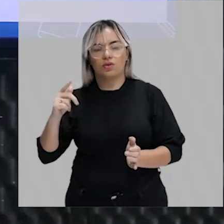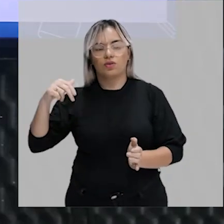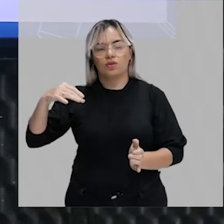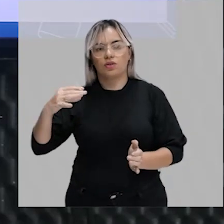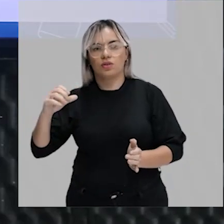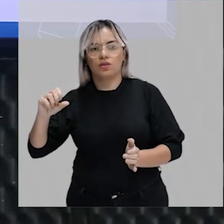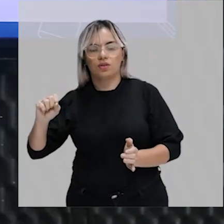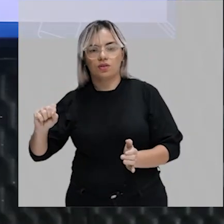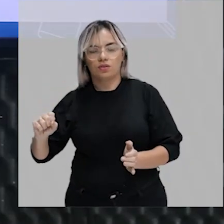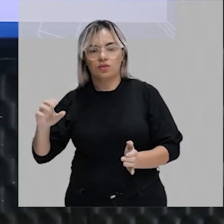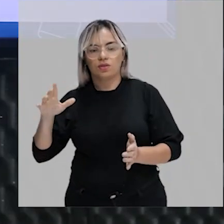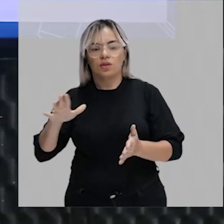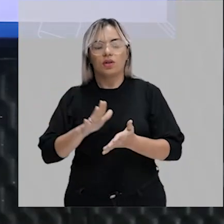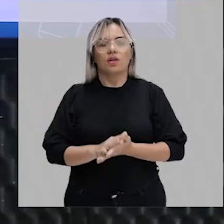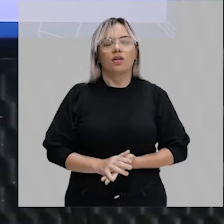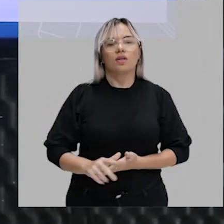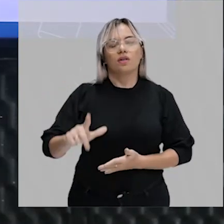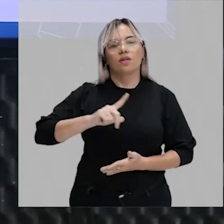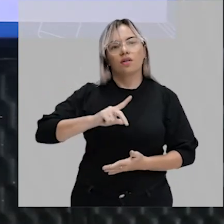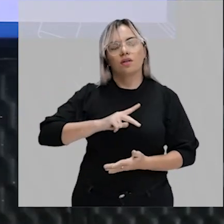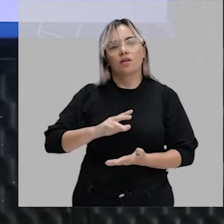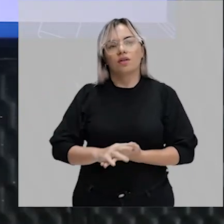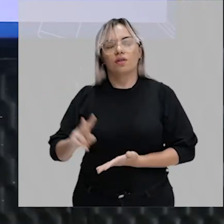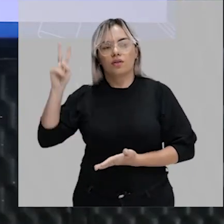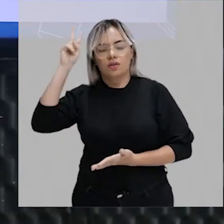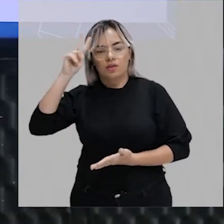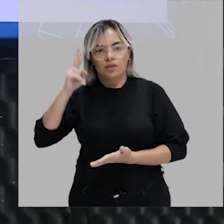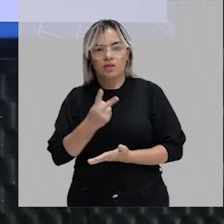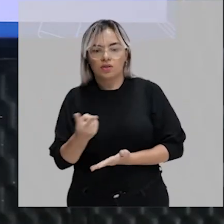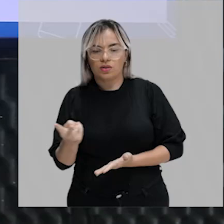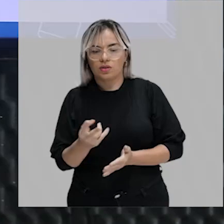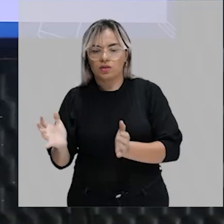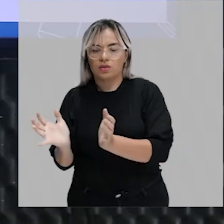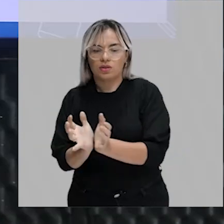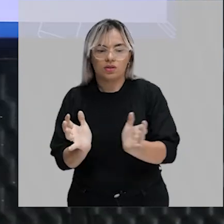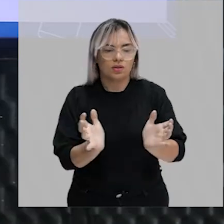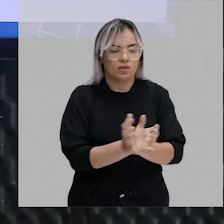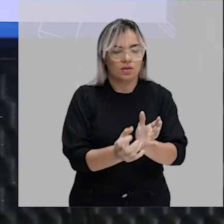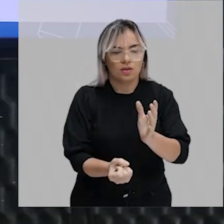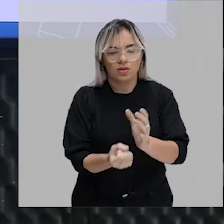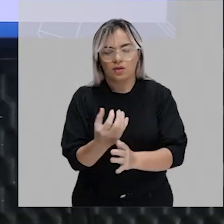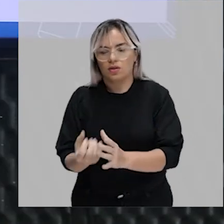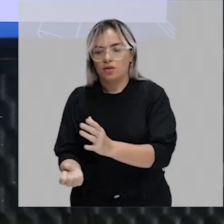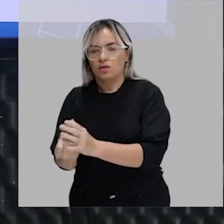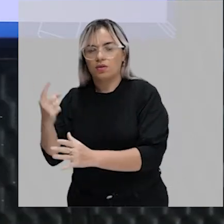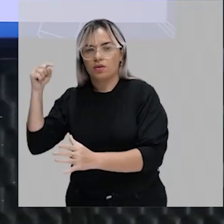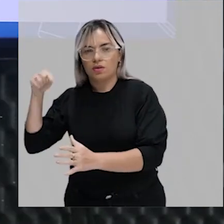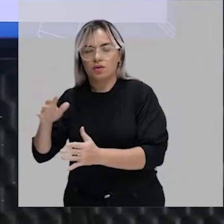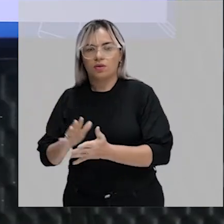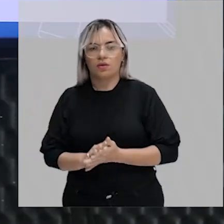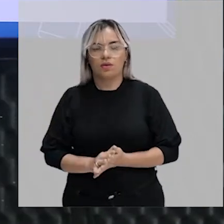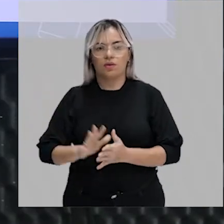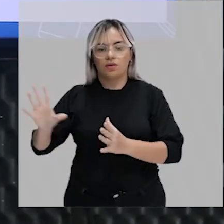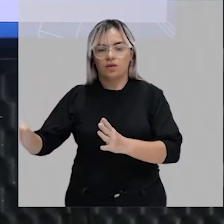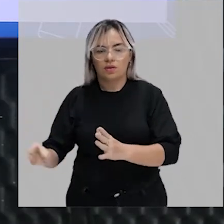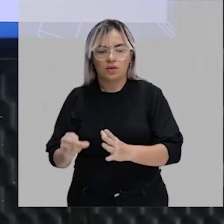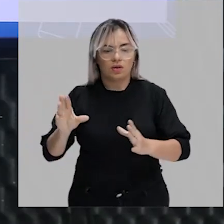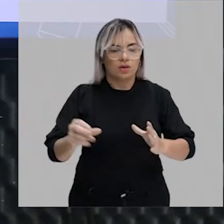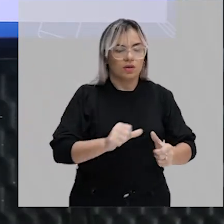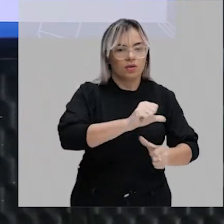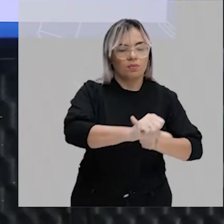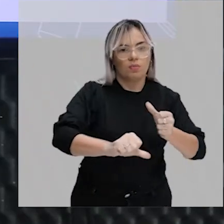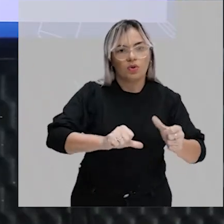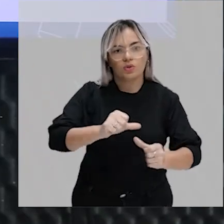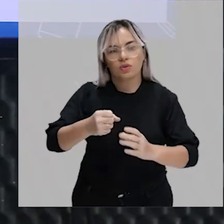grupo que é separado em dois grupos. E lembra que esses dois grupos que se formaram, eles acumulam tantas mudanças